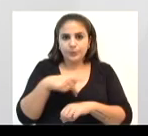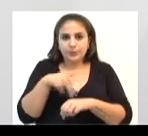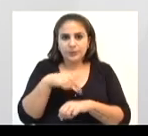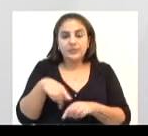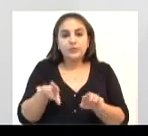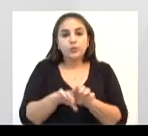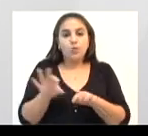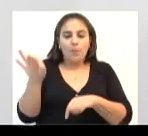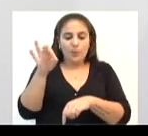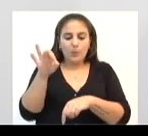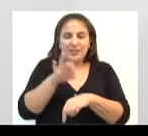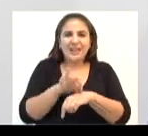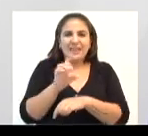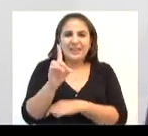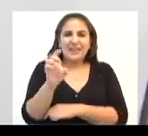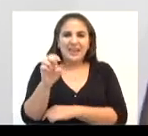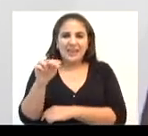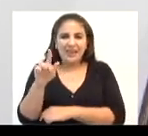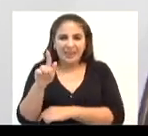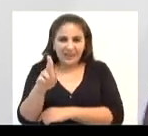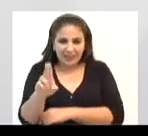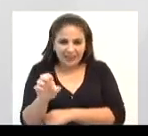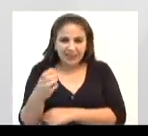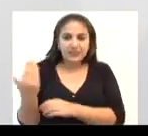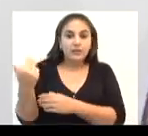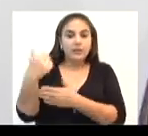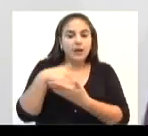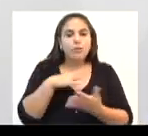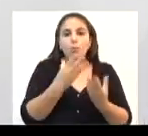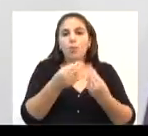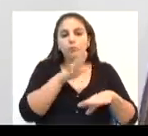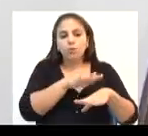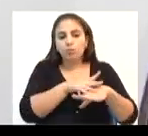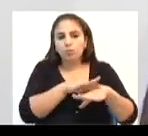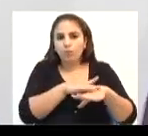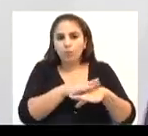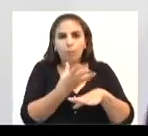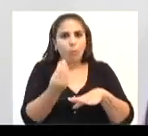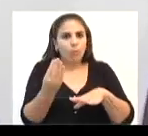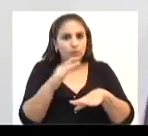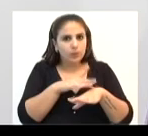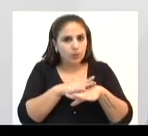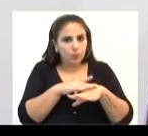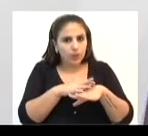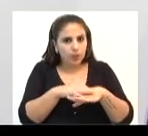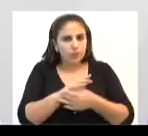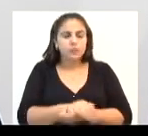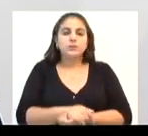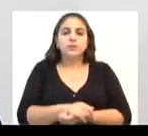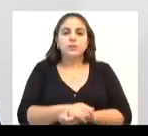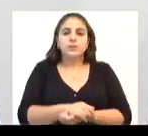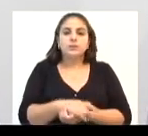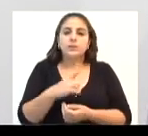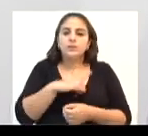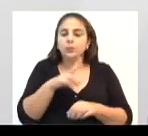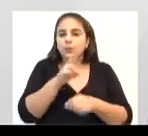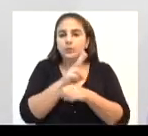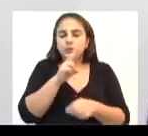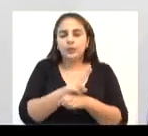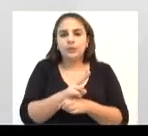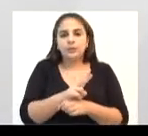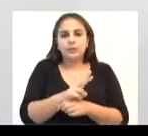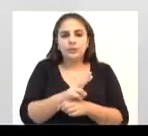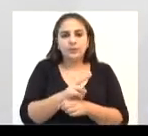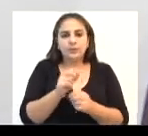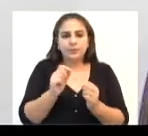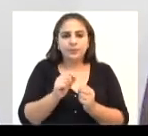mosquito Aedes, né, trazendo aí a Zika vírus, chikungunya e a própria dengue, né, nós temos que ter esse cuidado. Vamos analisar com todo